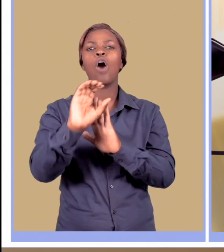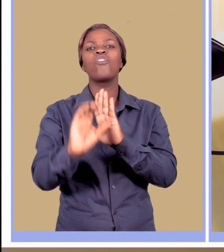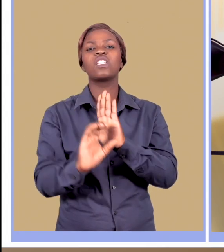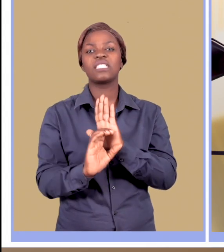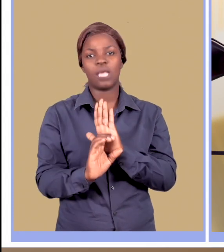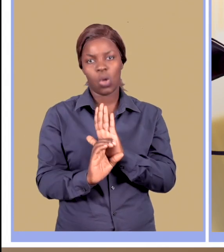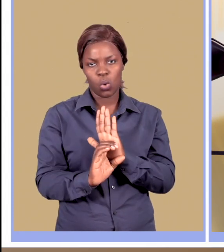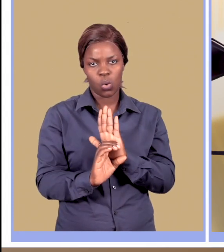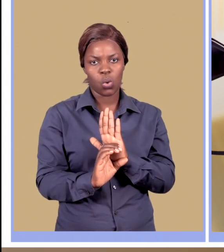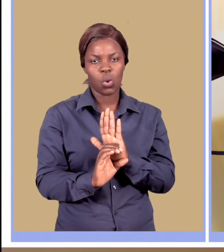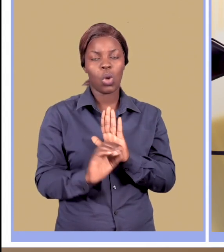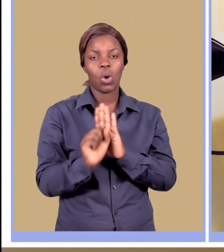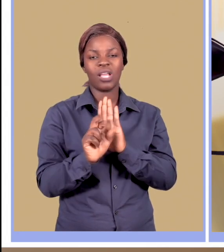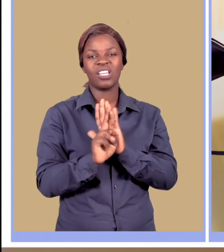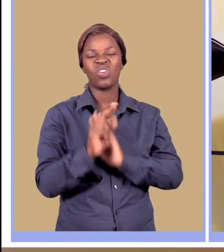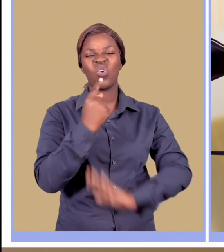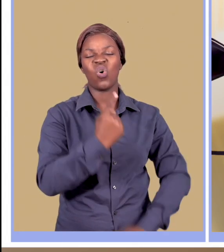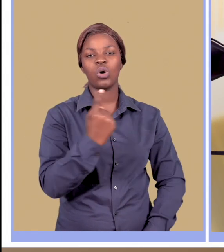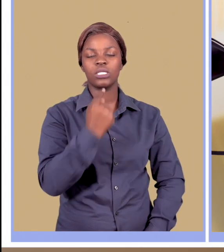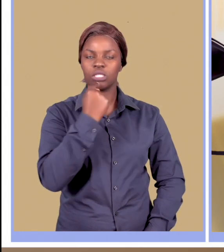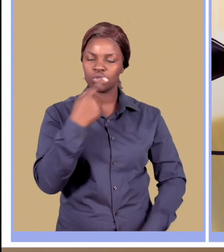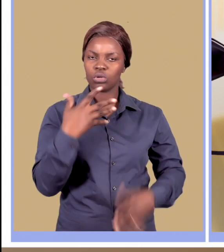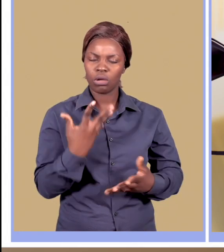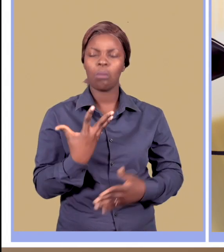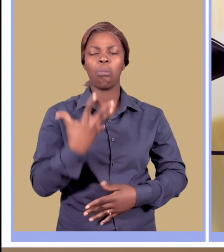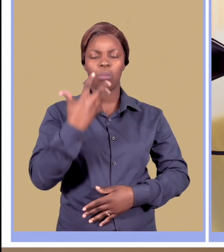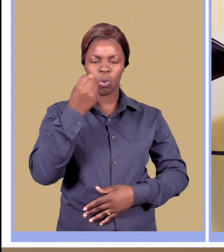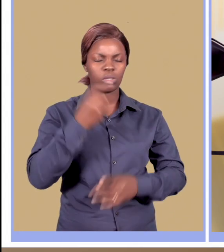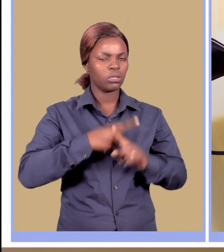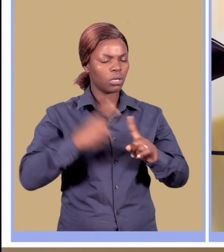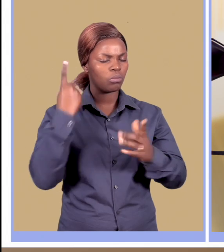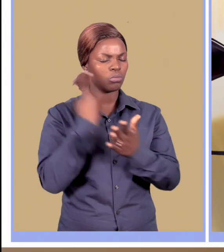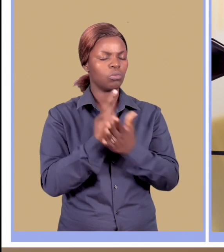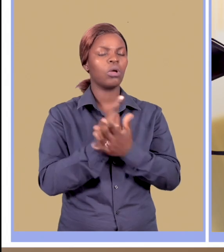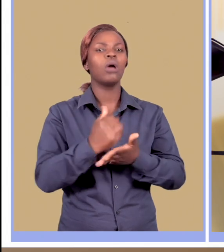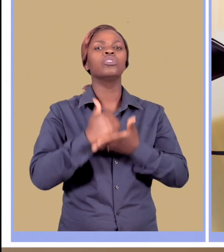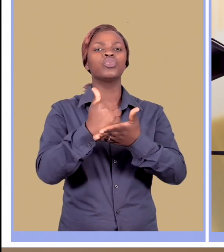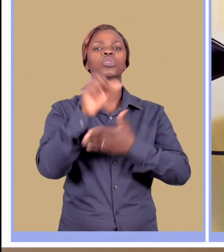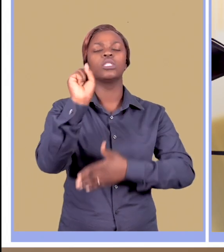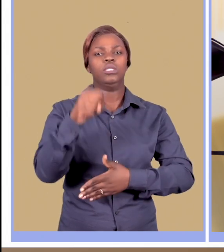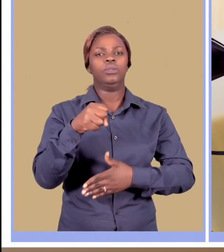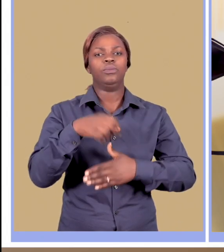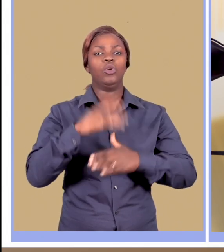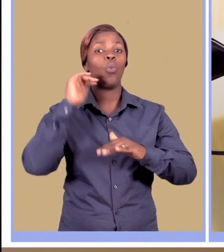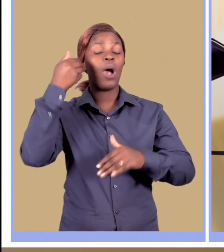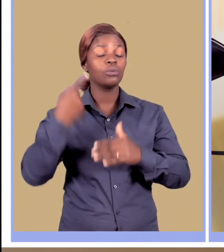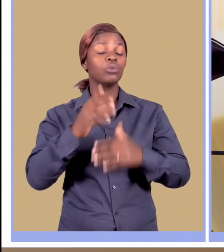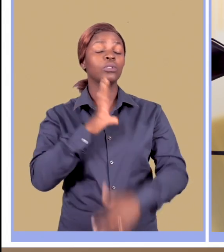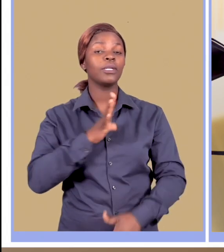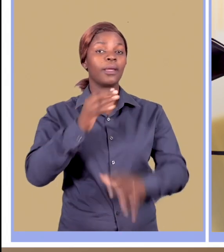Convenção, no artigo 11, essas pessoas têm prioridade absoluta em termos de situação de perigo.